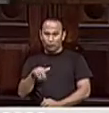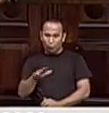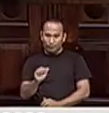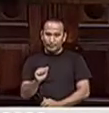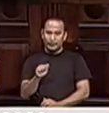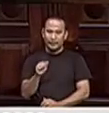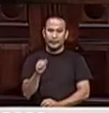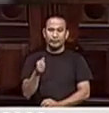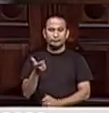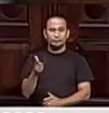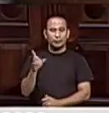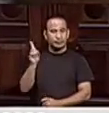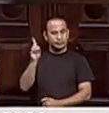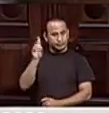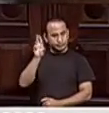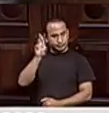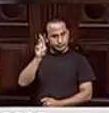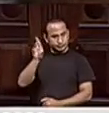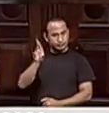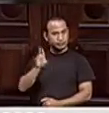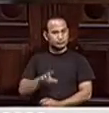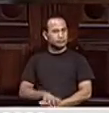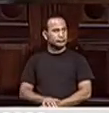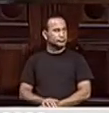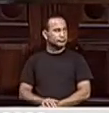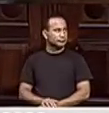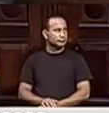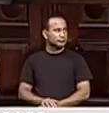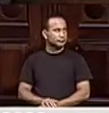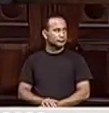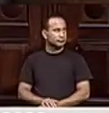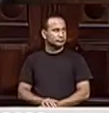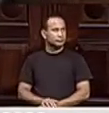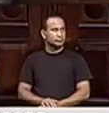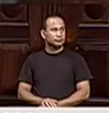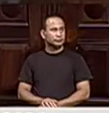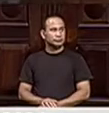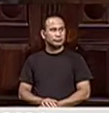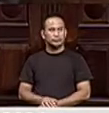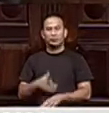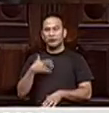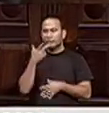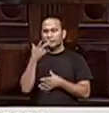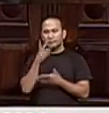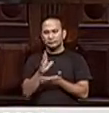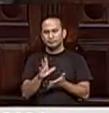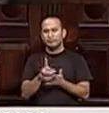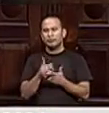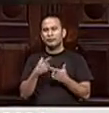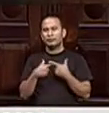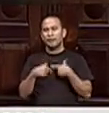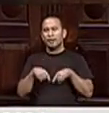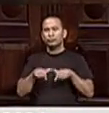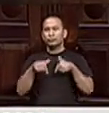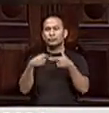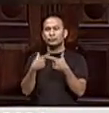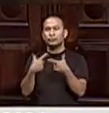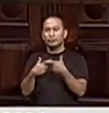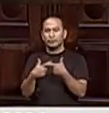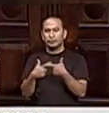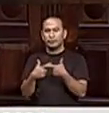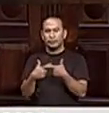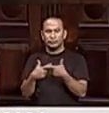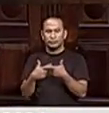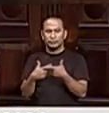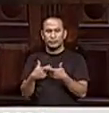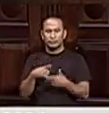Mundial já deu pitaco em relação à situação previdenciária do nosso país. E está em curso por quê, senhor presidente?